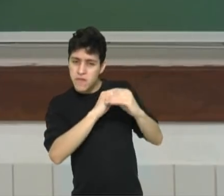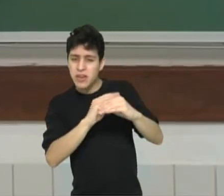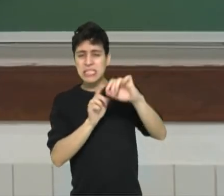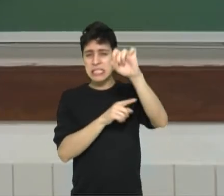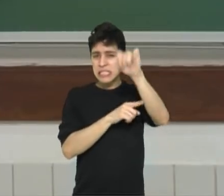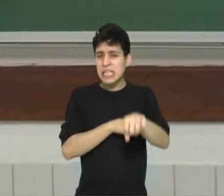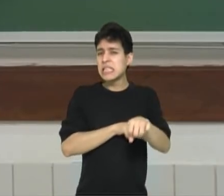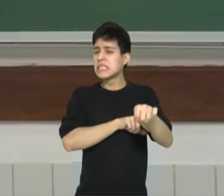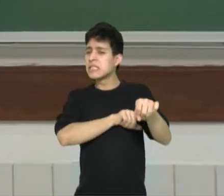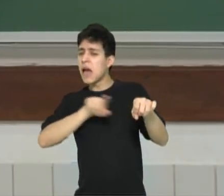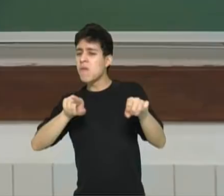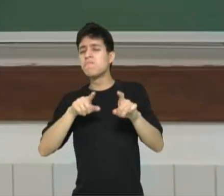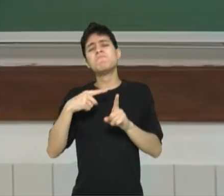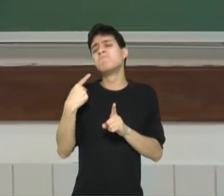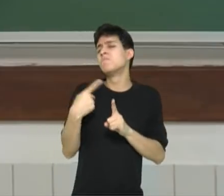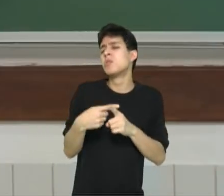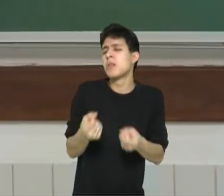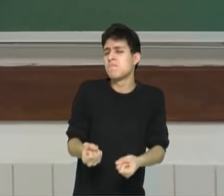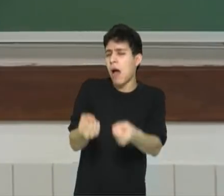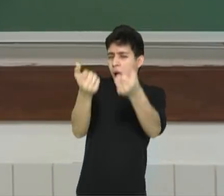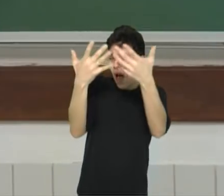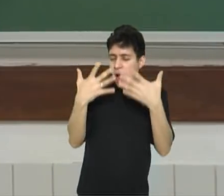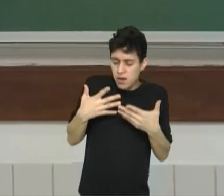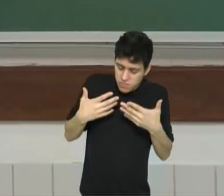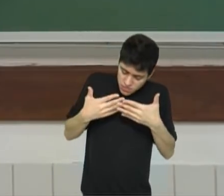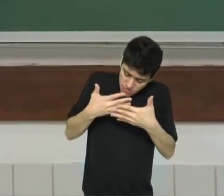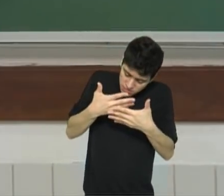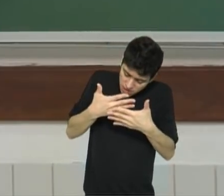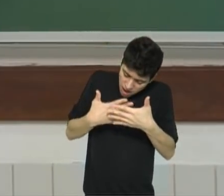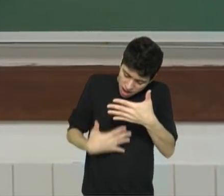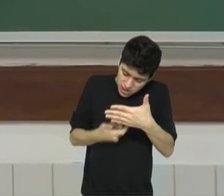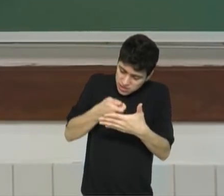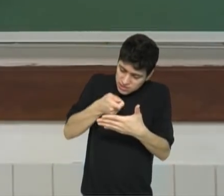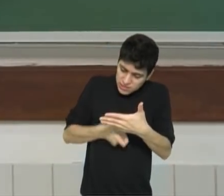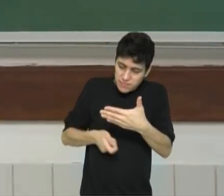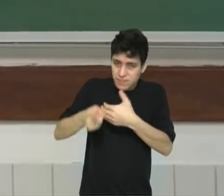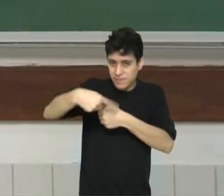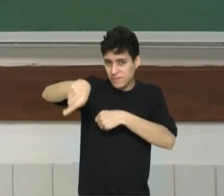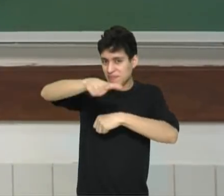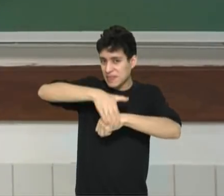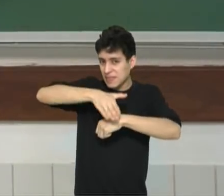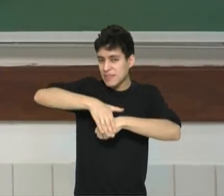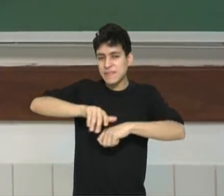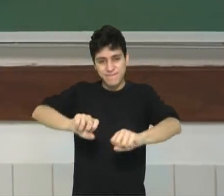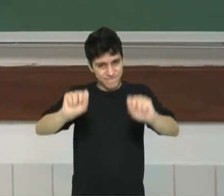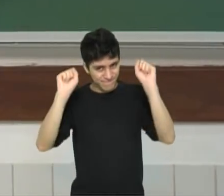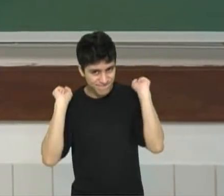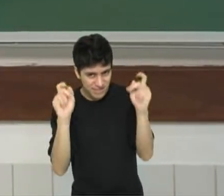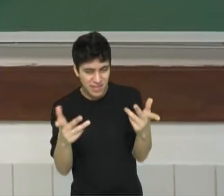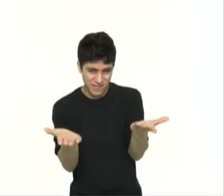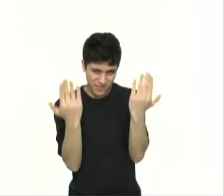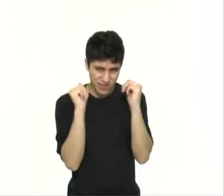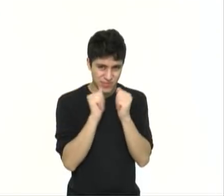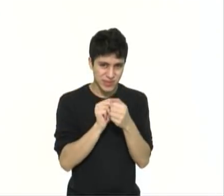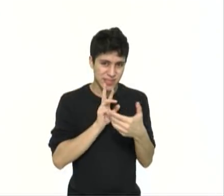ou não e o porquê, né? Então, justifique, anota aí a sua explicação. Então, vamos lá